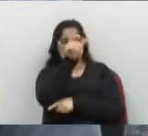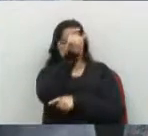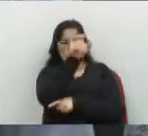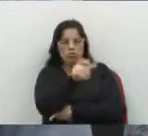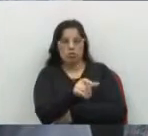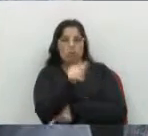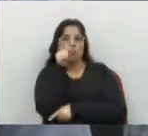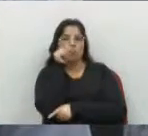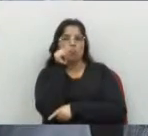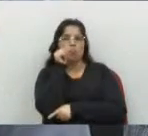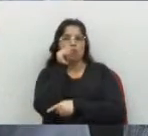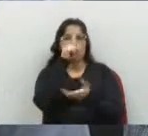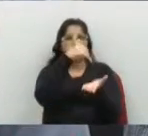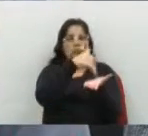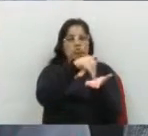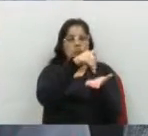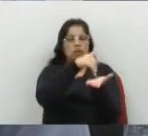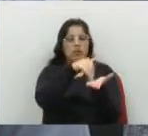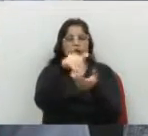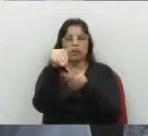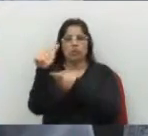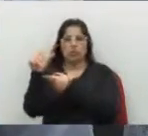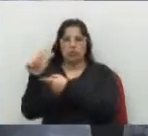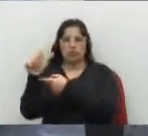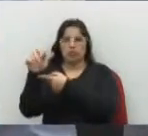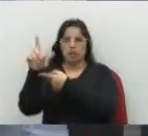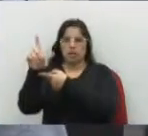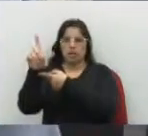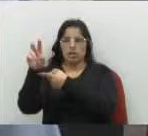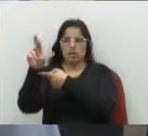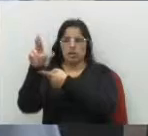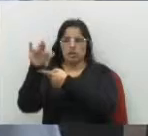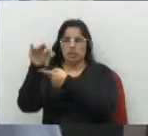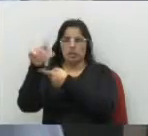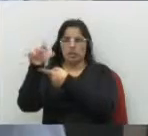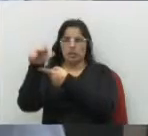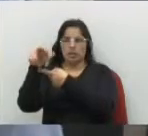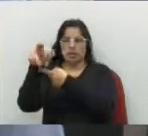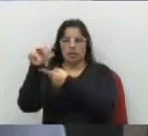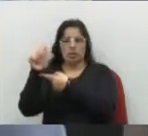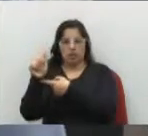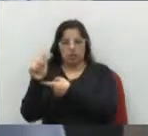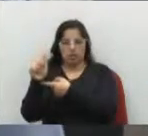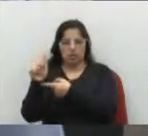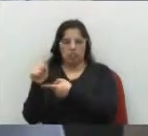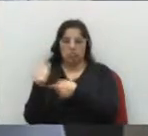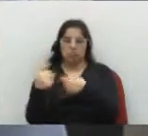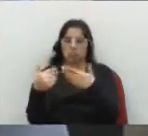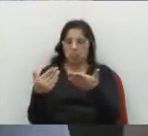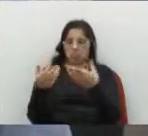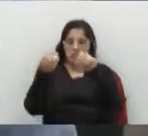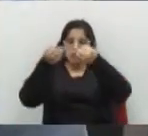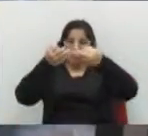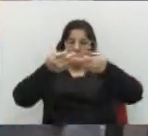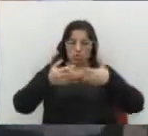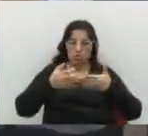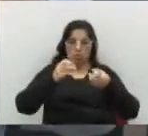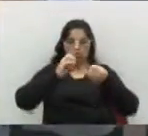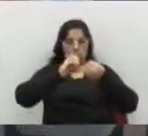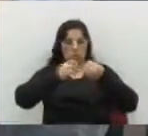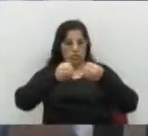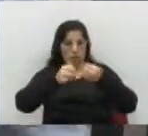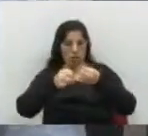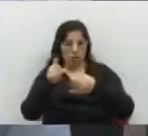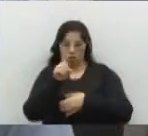e ela disse que foi lá, tomou as providências, e que aquele feijão não estava sendo utilizado. Não estava